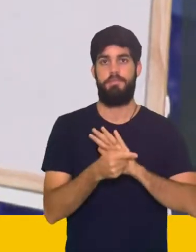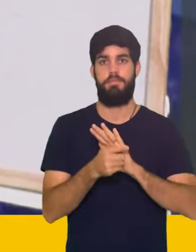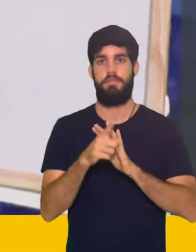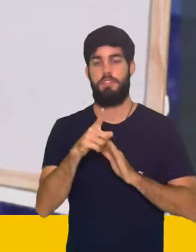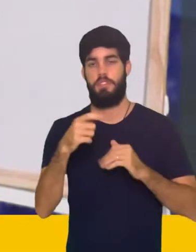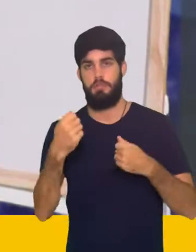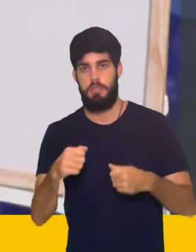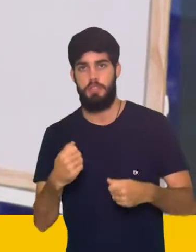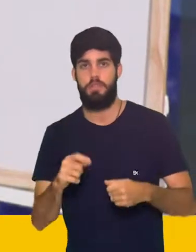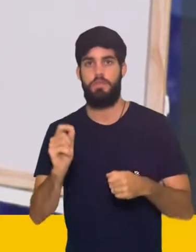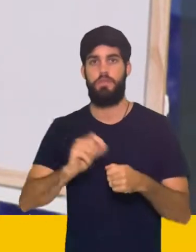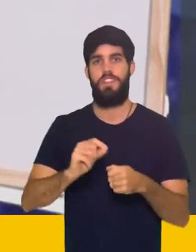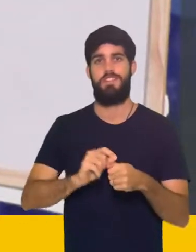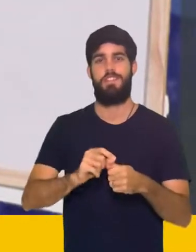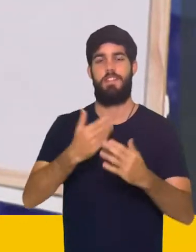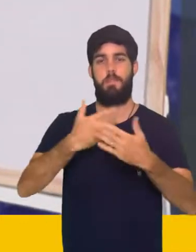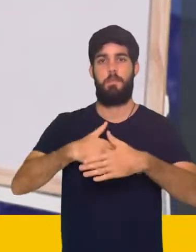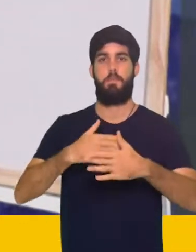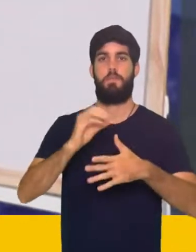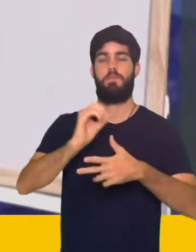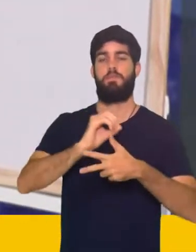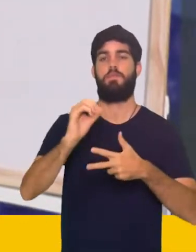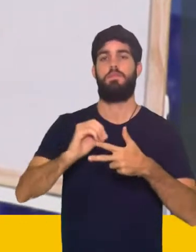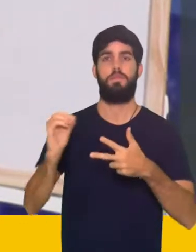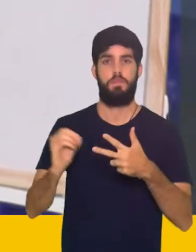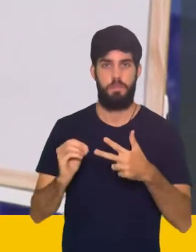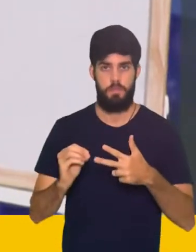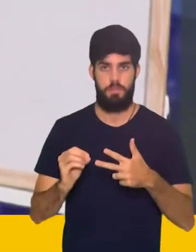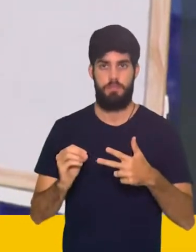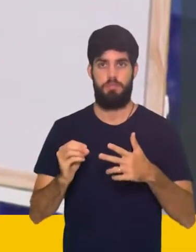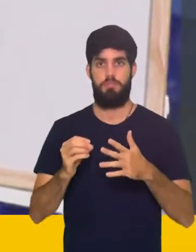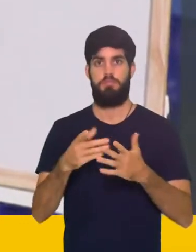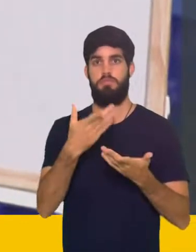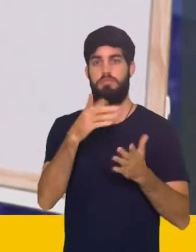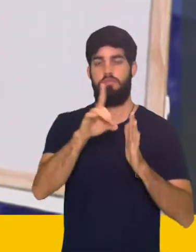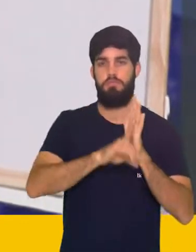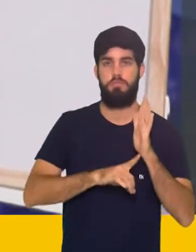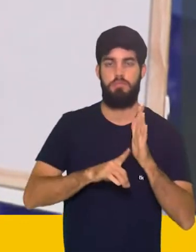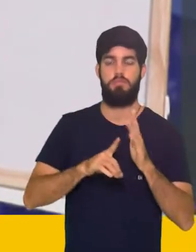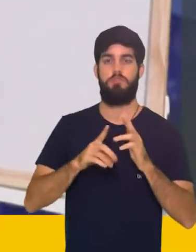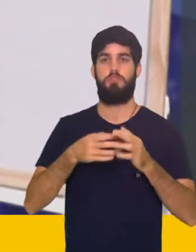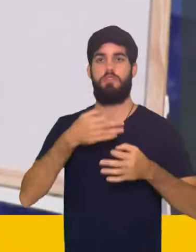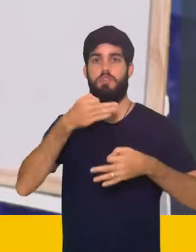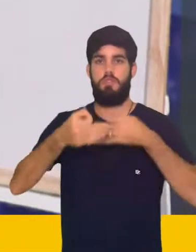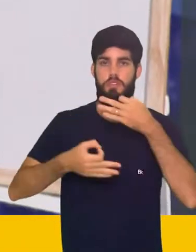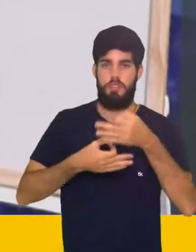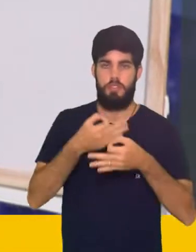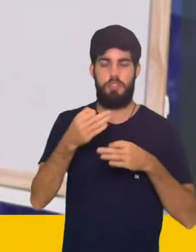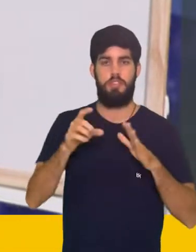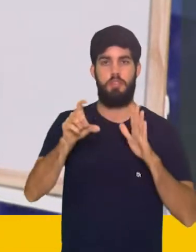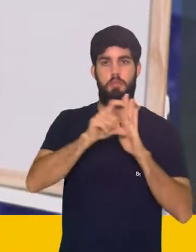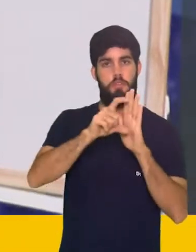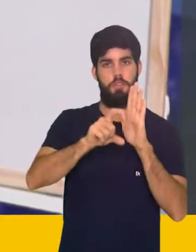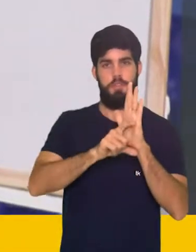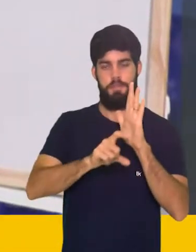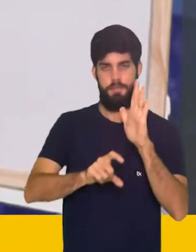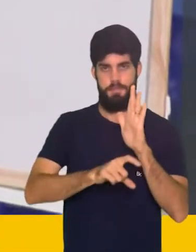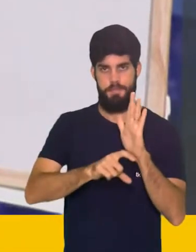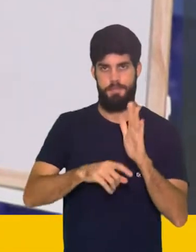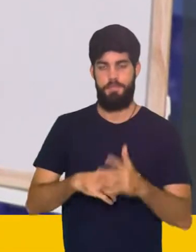têm que fazer no dia da prova. Uma dissertação argumentativa em prosa. Vamos